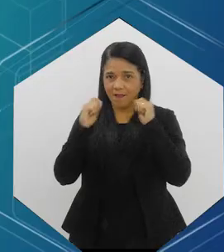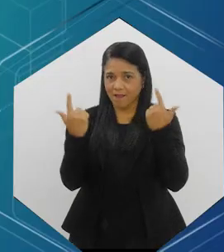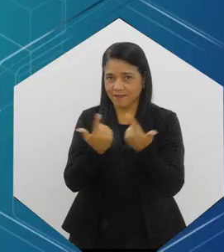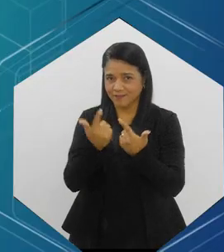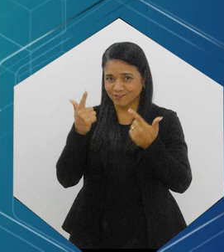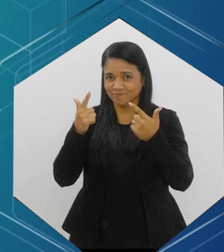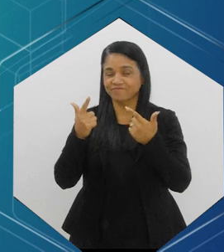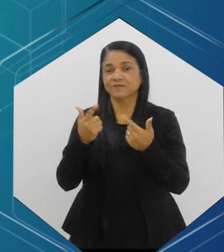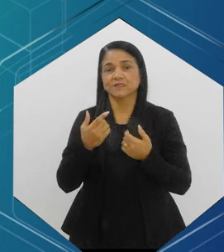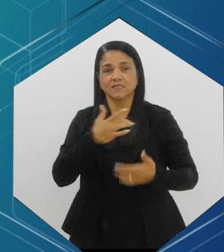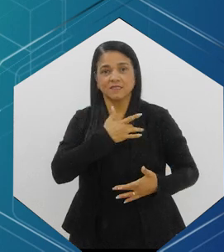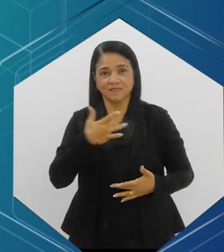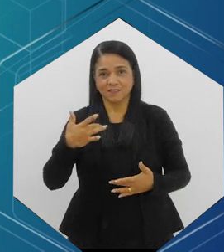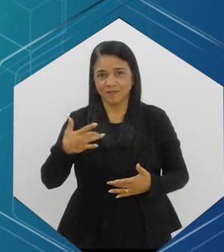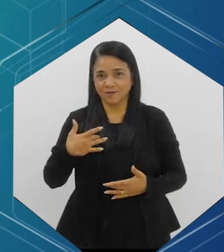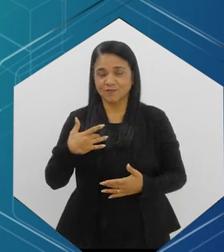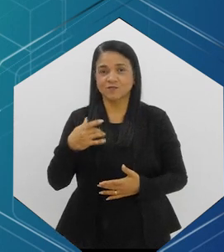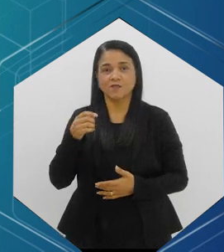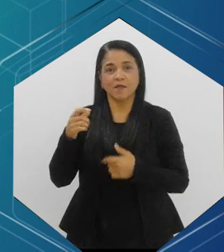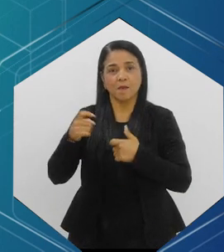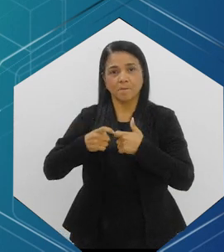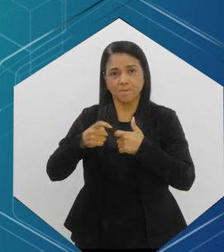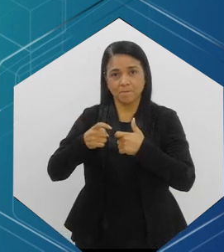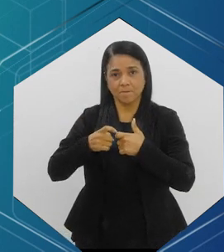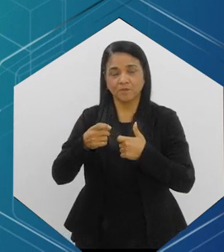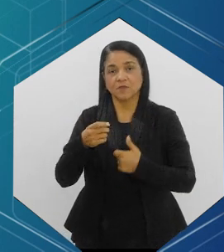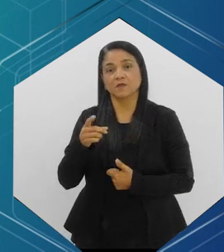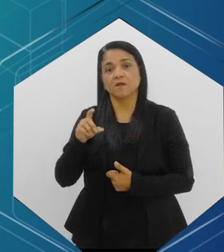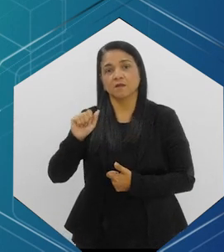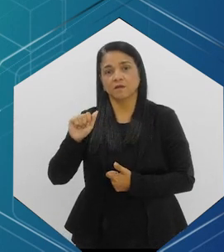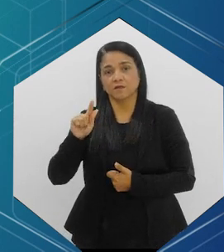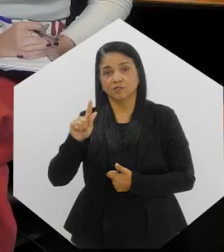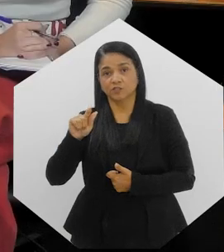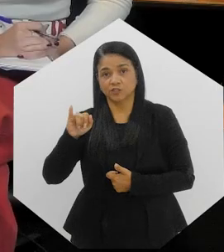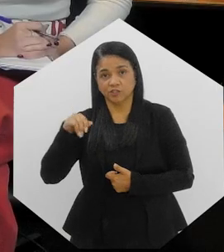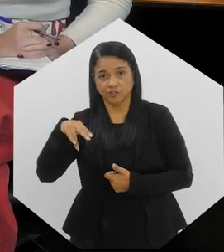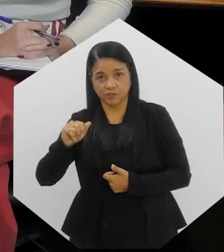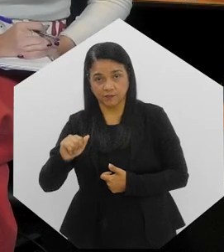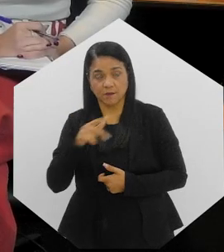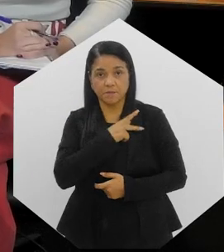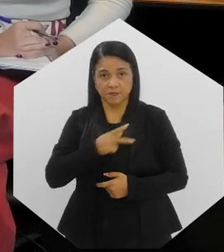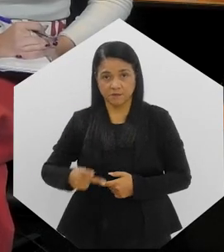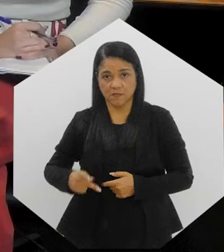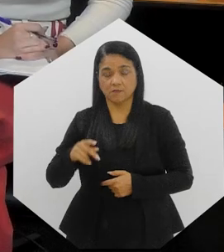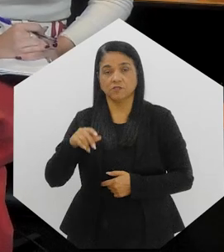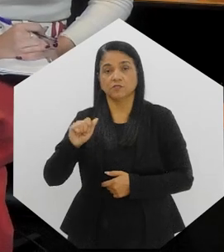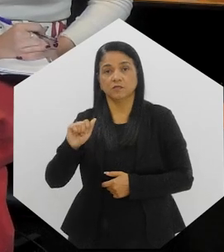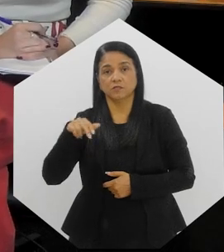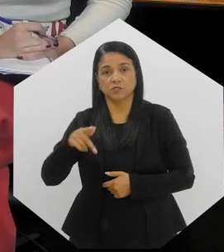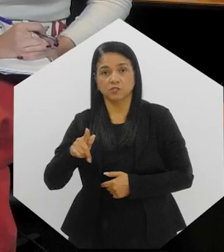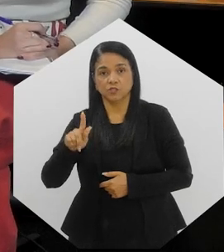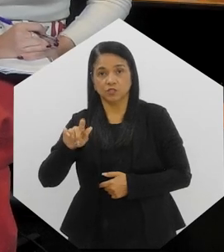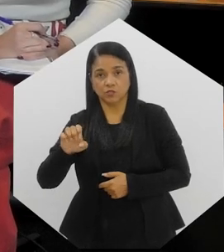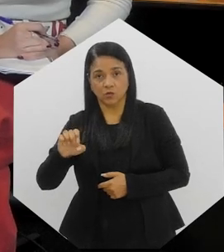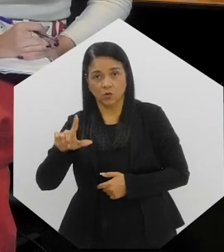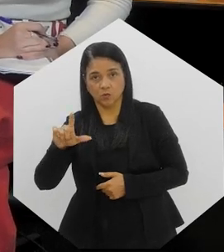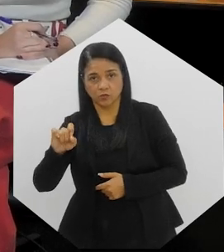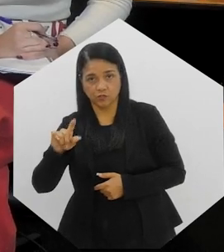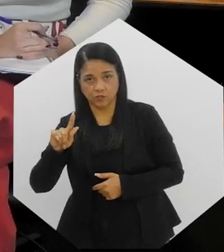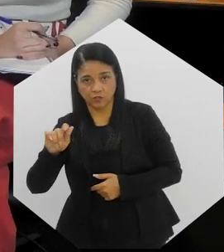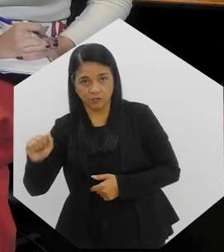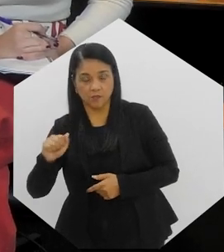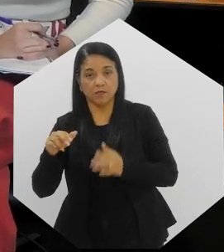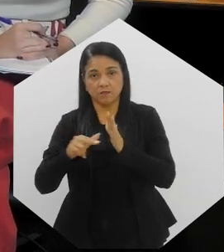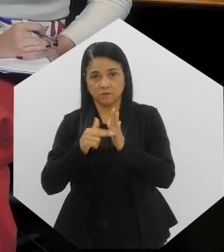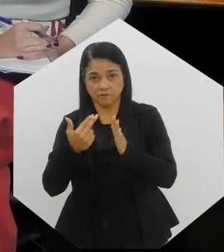médica angiologista doutora Gina Mancini de Almeida, presidente da Sociedade Brasileira de Angiologia e de Cirurgia Vascular aqui no